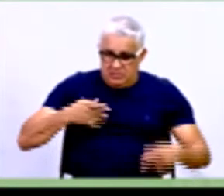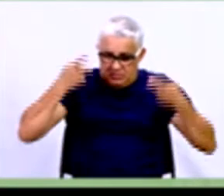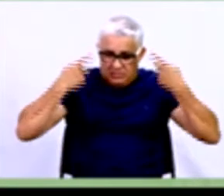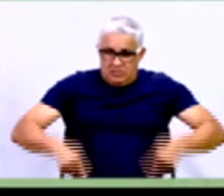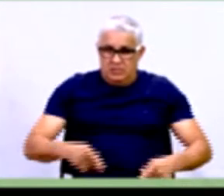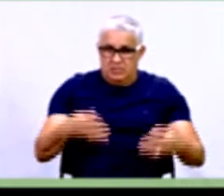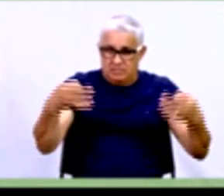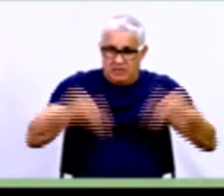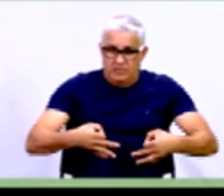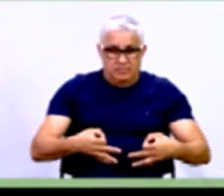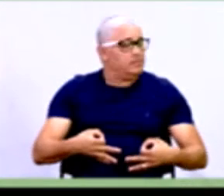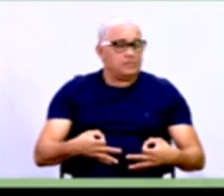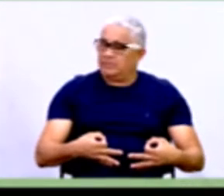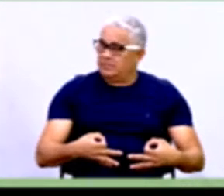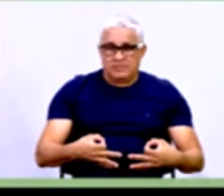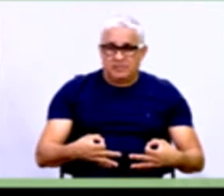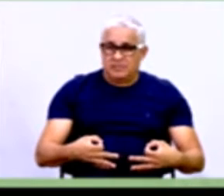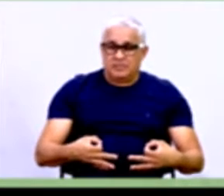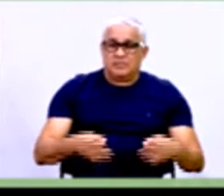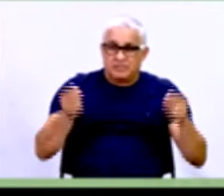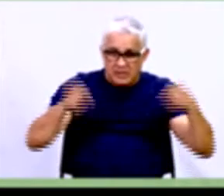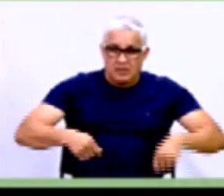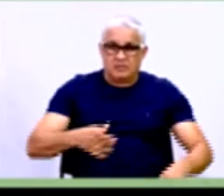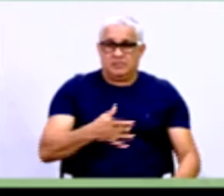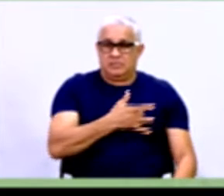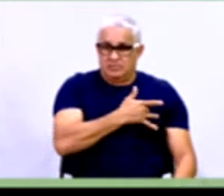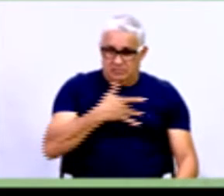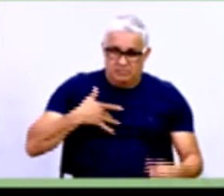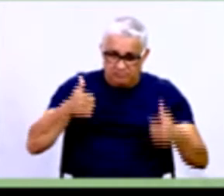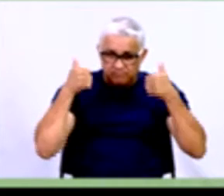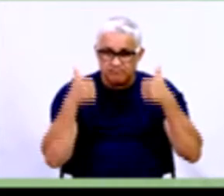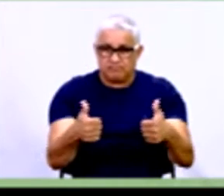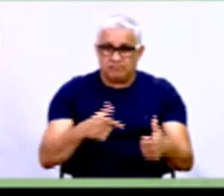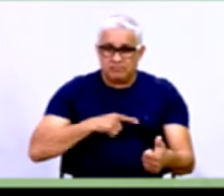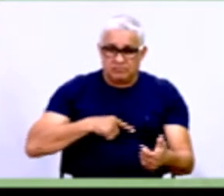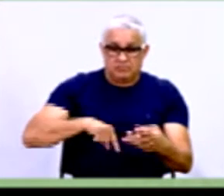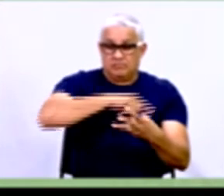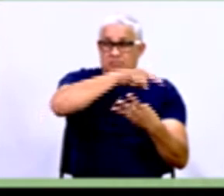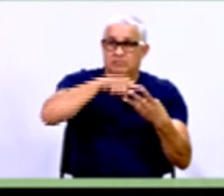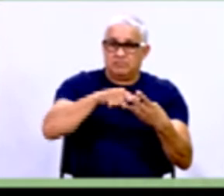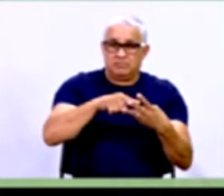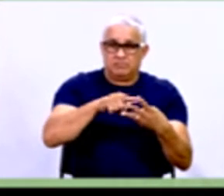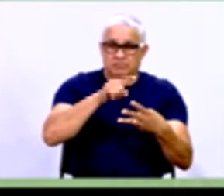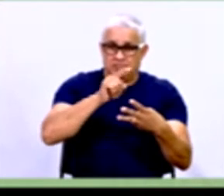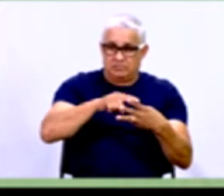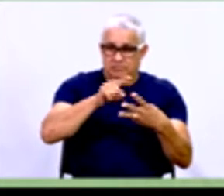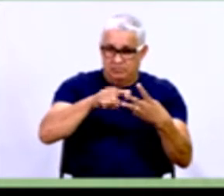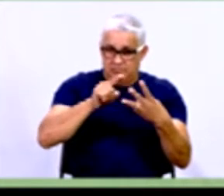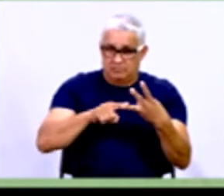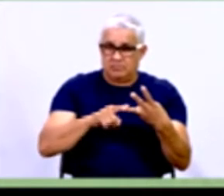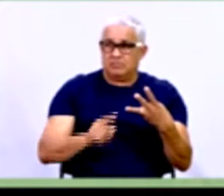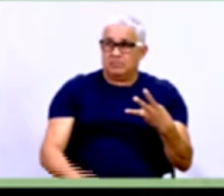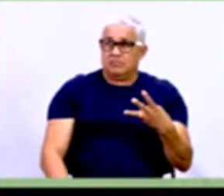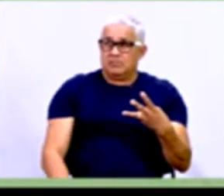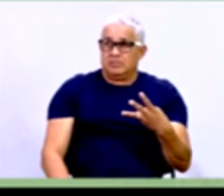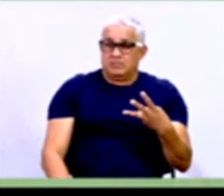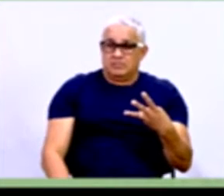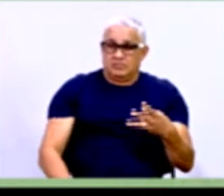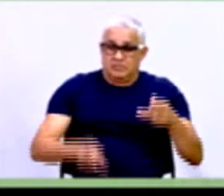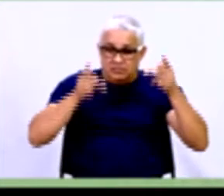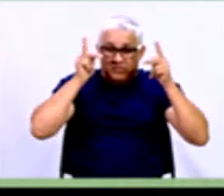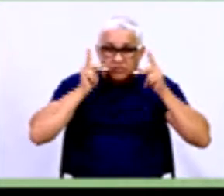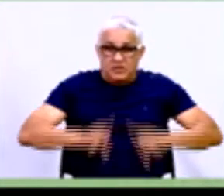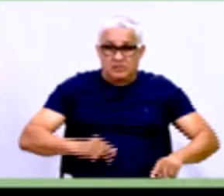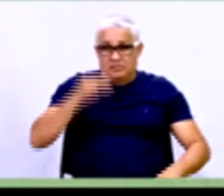Não. A pessoa é considerada saudável quando tem esses três fatores estão favoráveis: o estado físico,